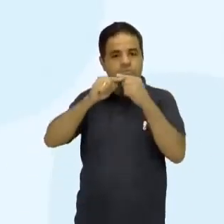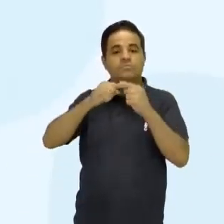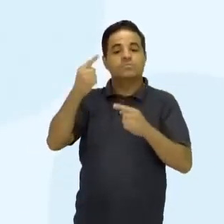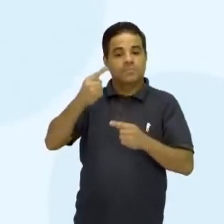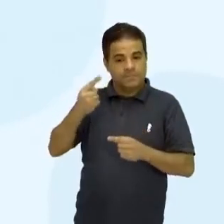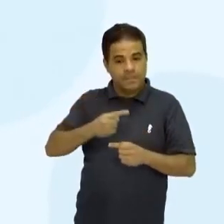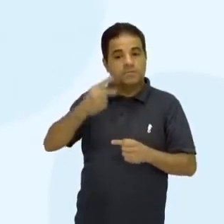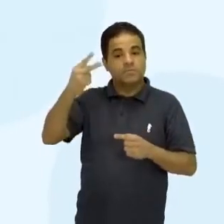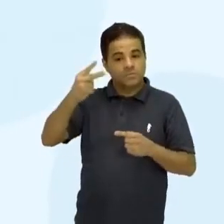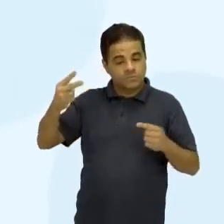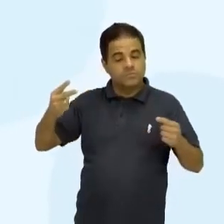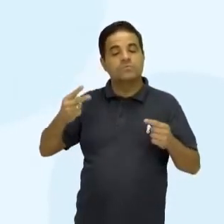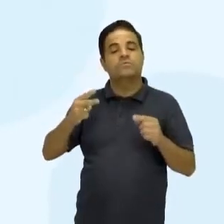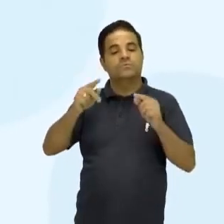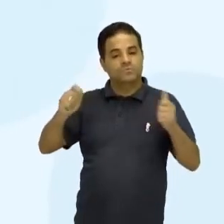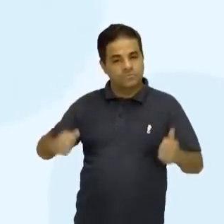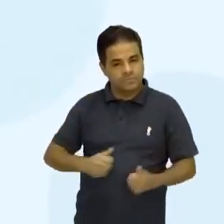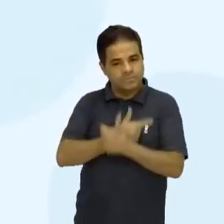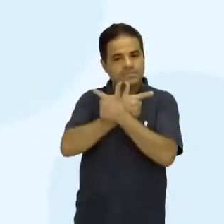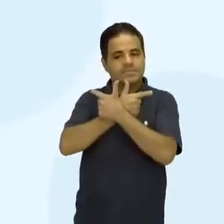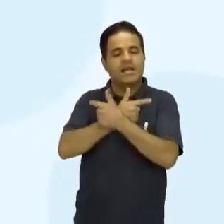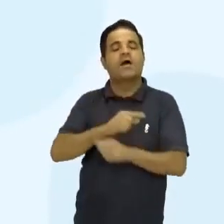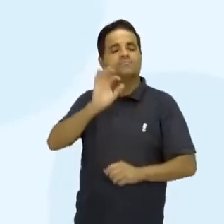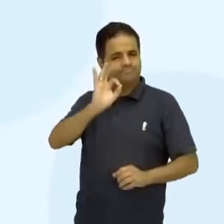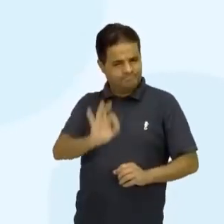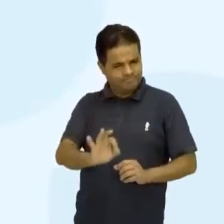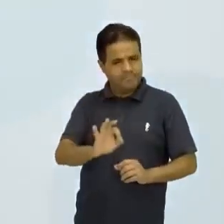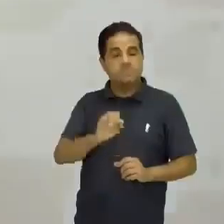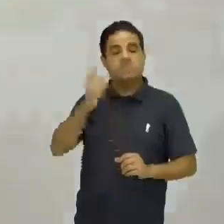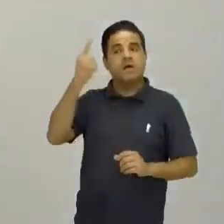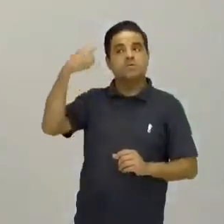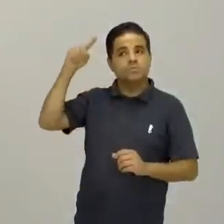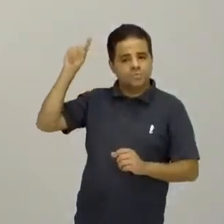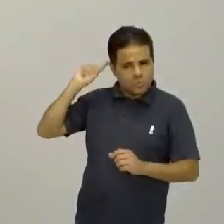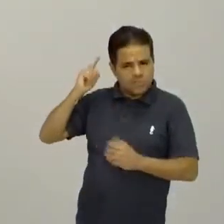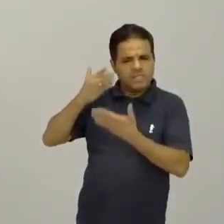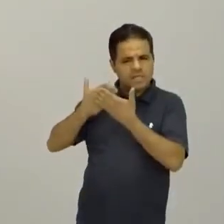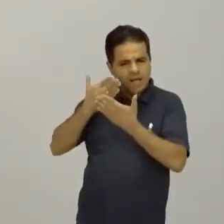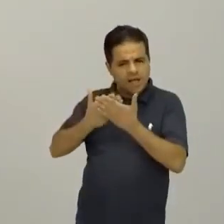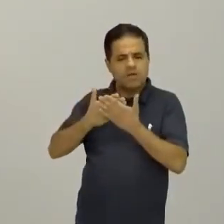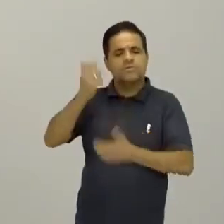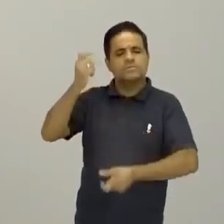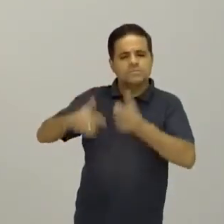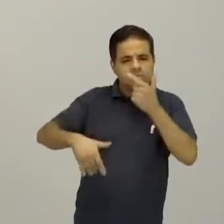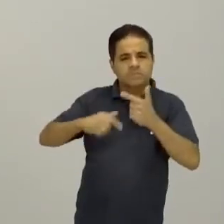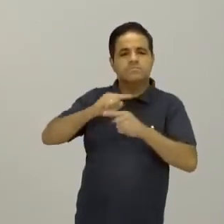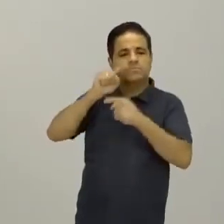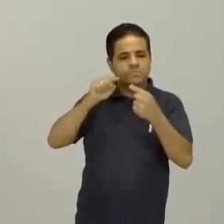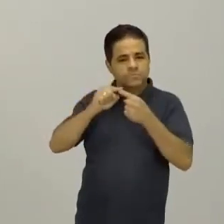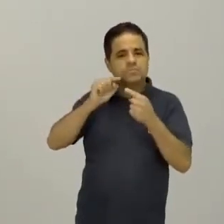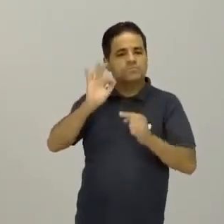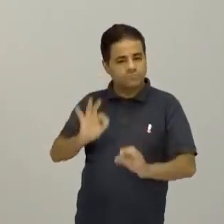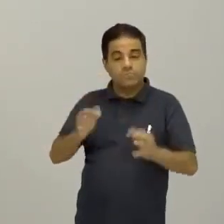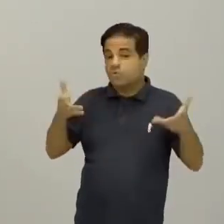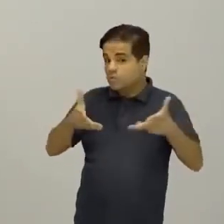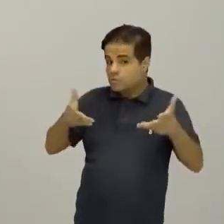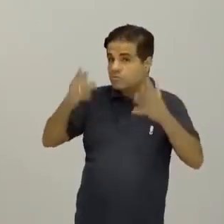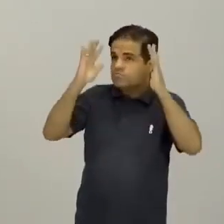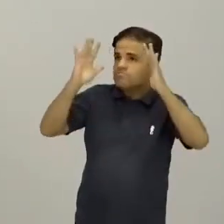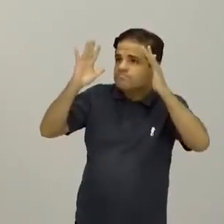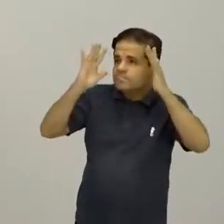do primeiro e do segundo grau. Isso mesmo, então nas últimas aulas nós estávamos falando sobre funções e hoje a gente vai